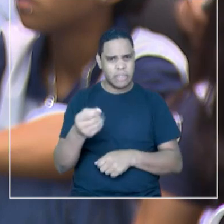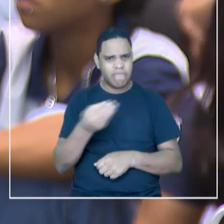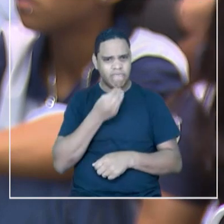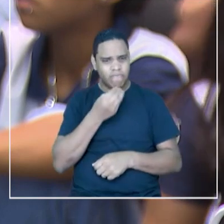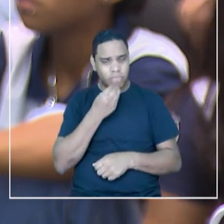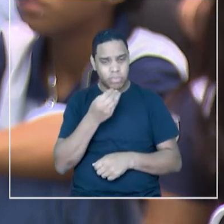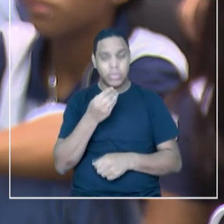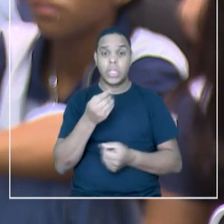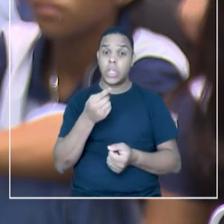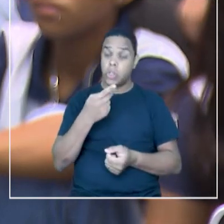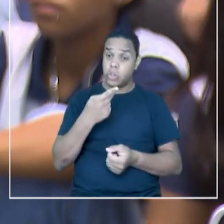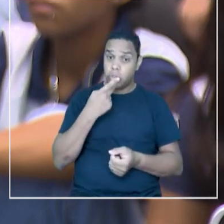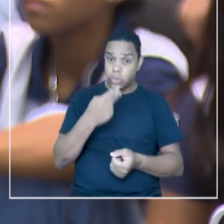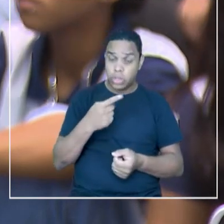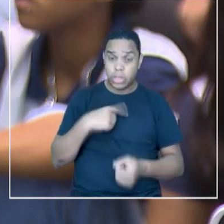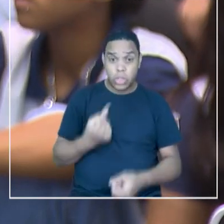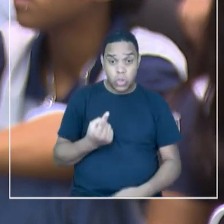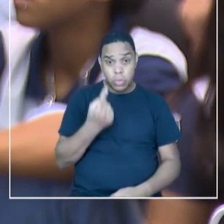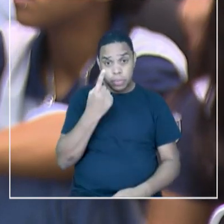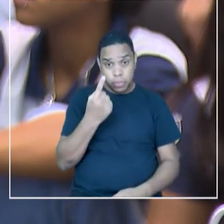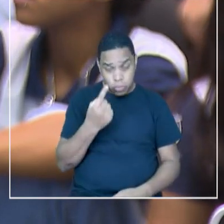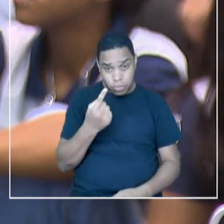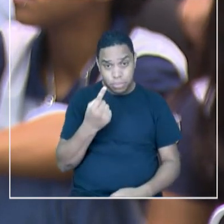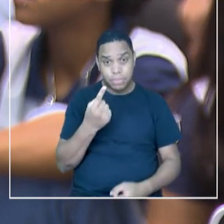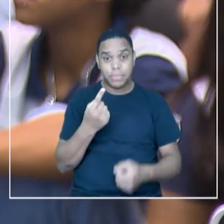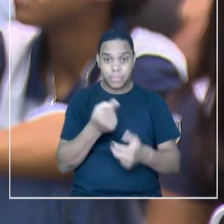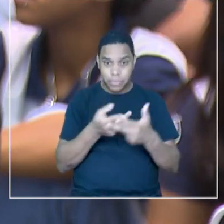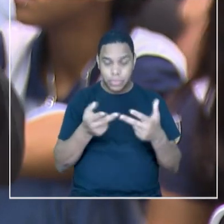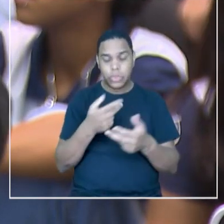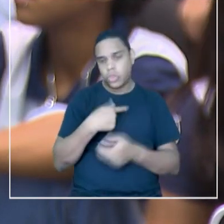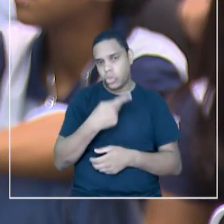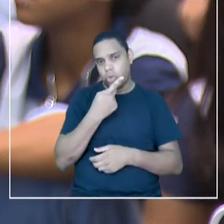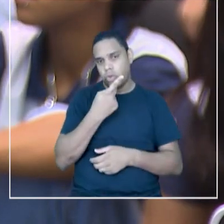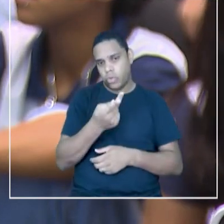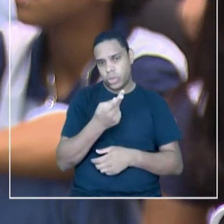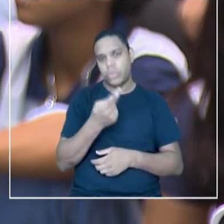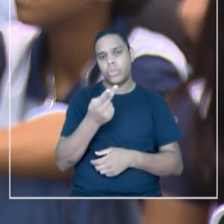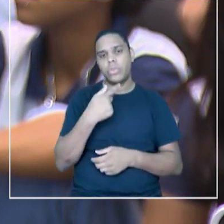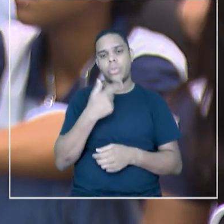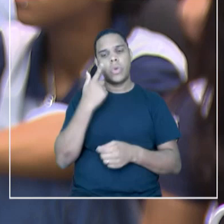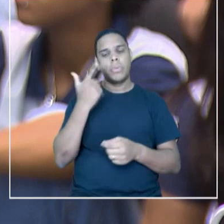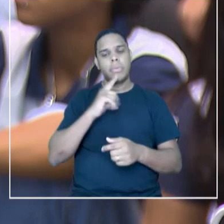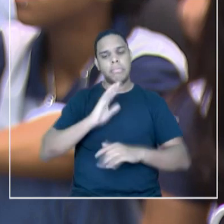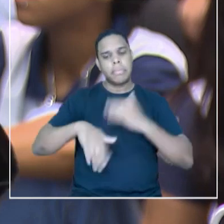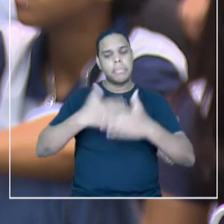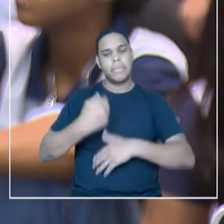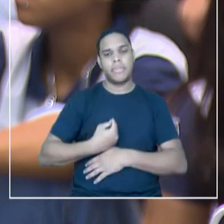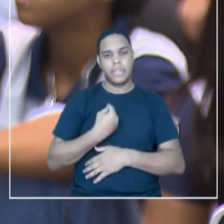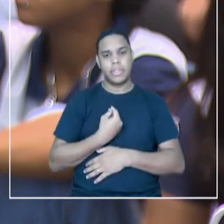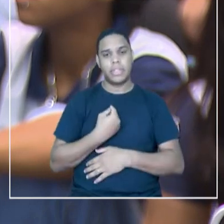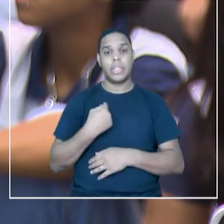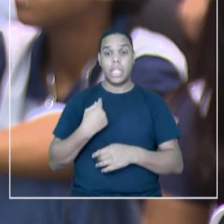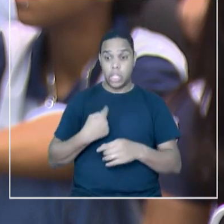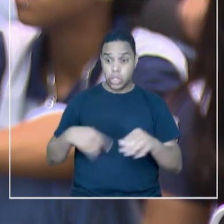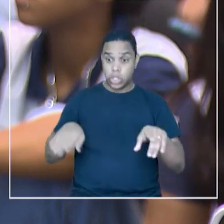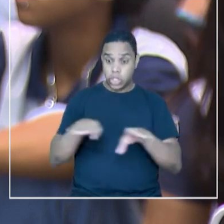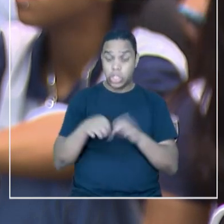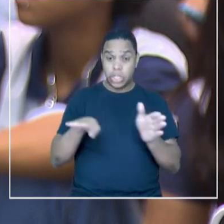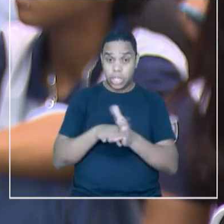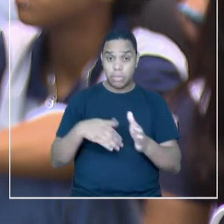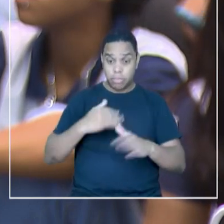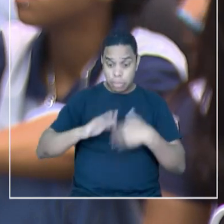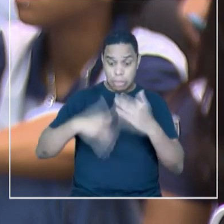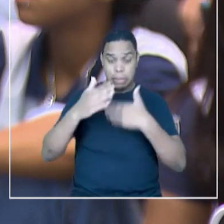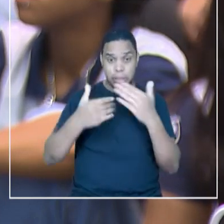para vocês assim que tem uma coisa que eu posso falar sobre aonde eu cheguei, é que eu só cheguei aqui porque, de